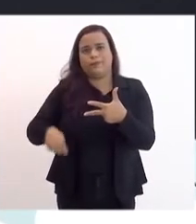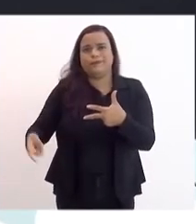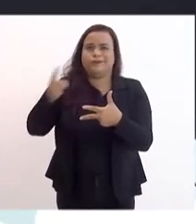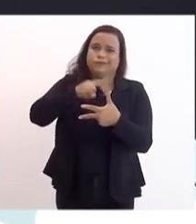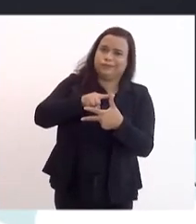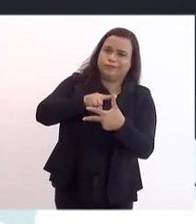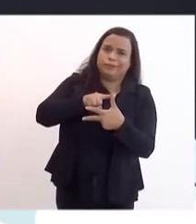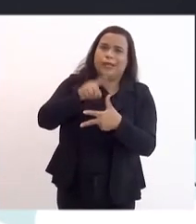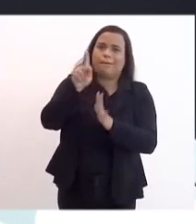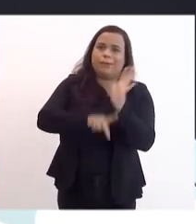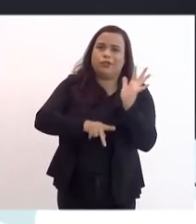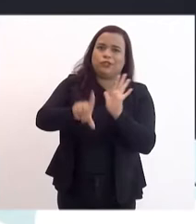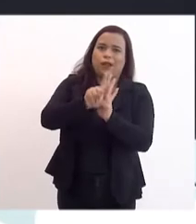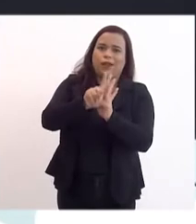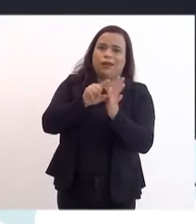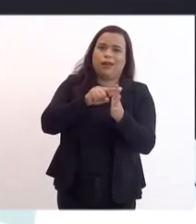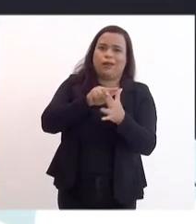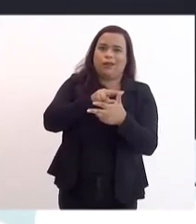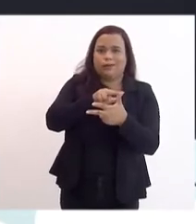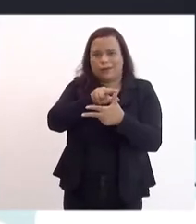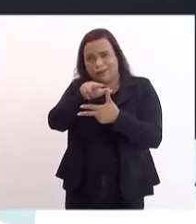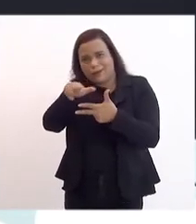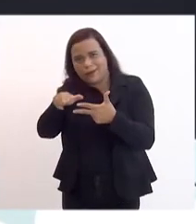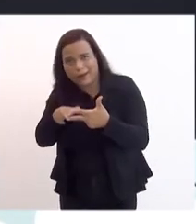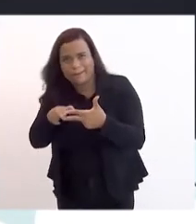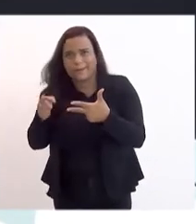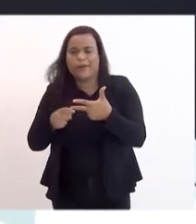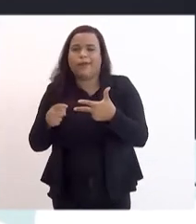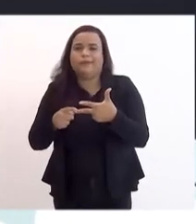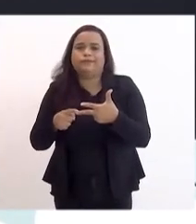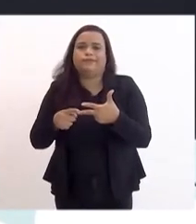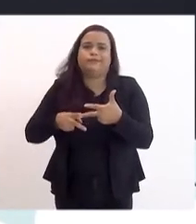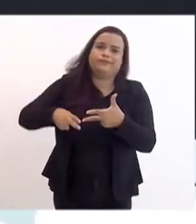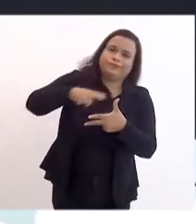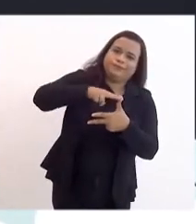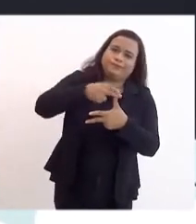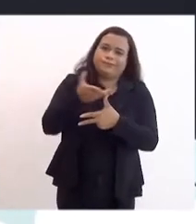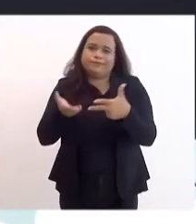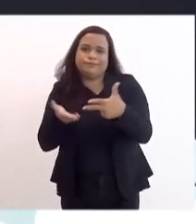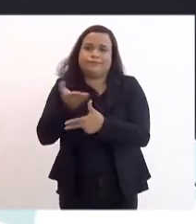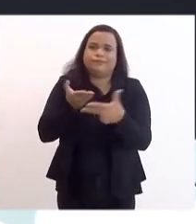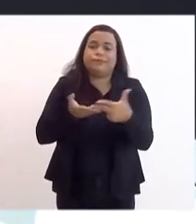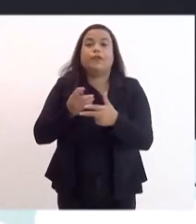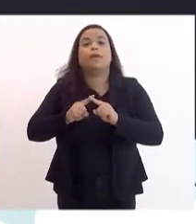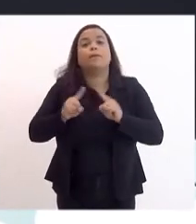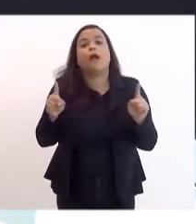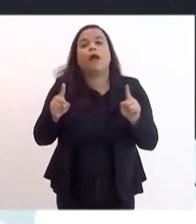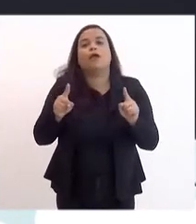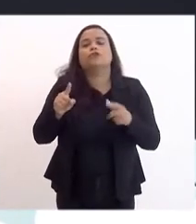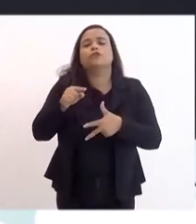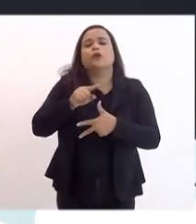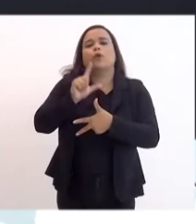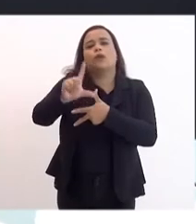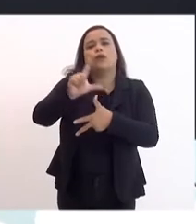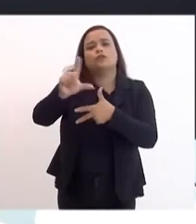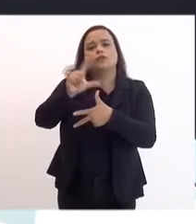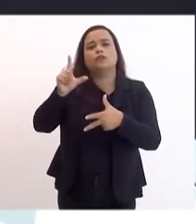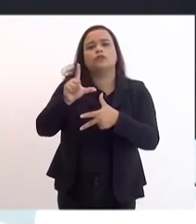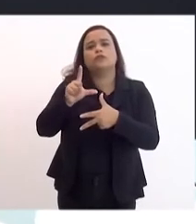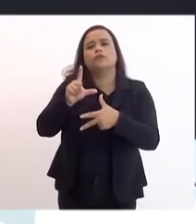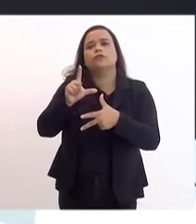caminhar para o legislativo, né? Mas o legislativo propor invade a